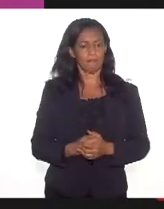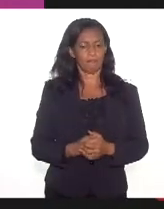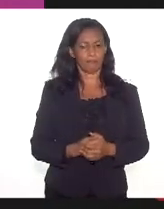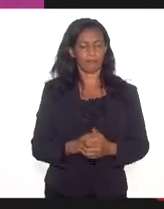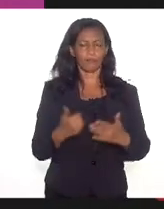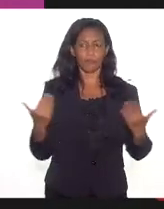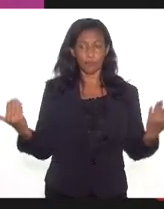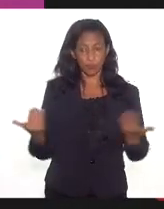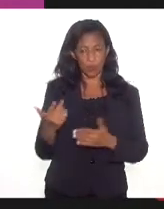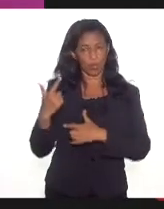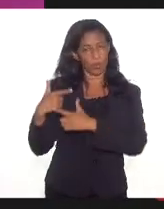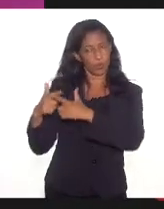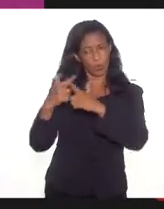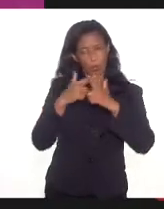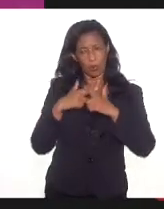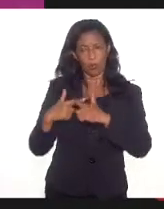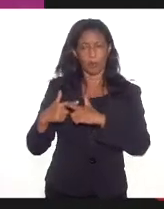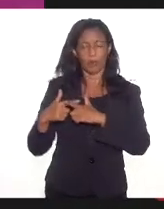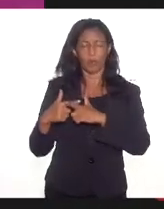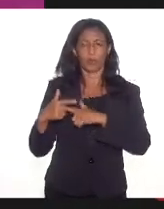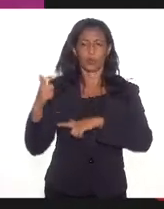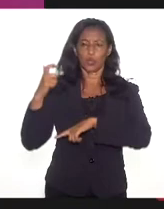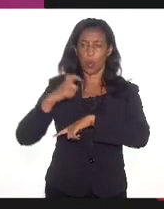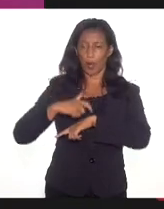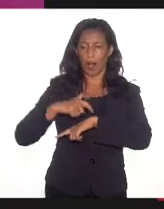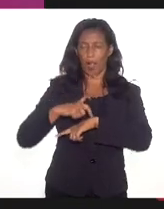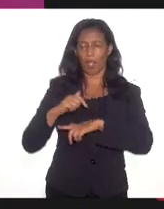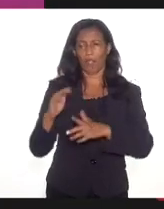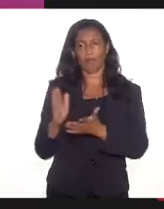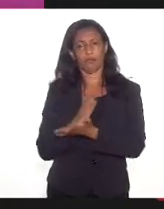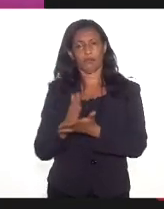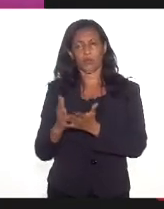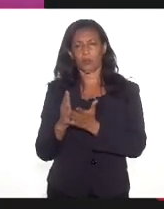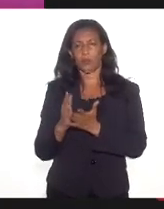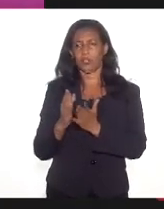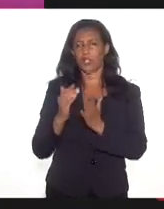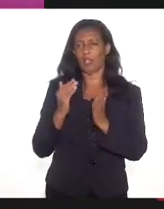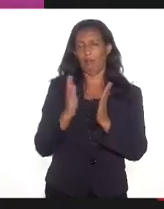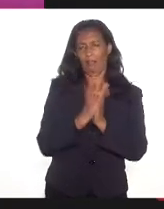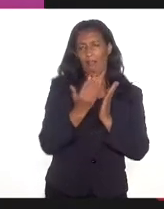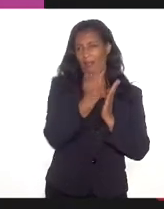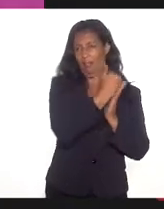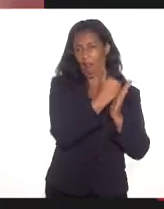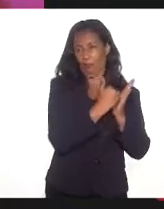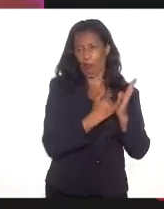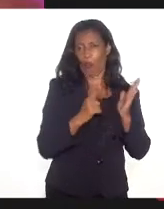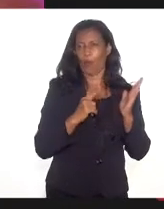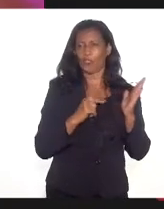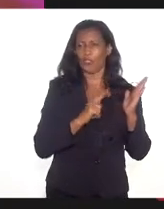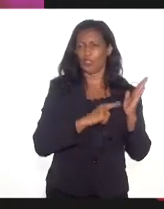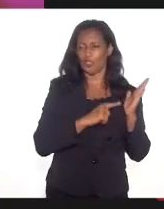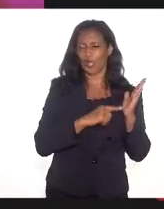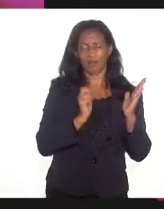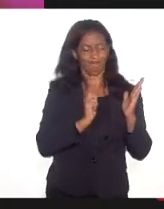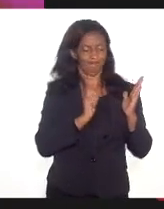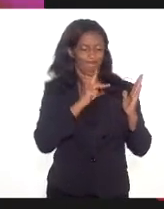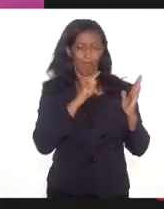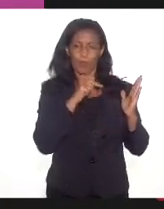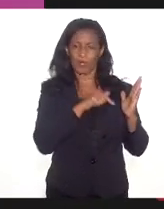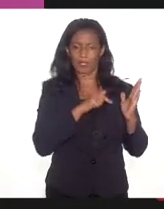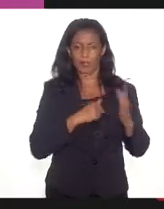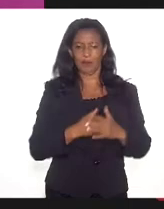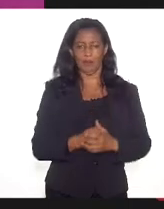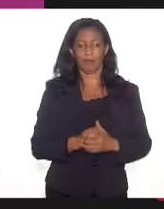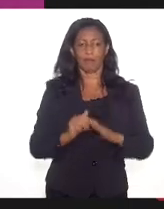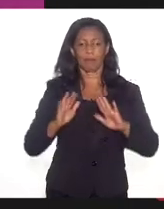horário né que algumas agendas já estavam acertadas na minha aqui na no gabinete